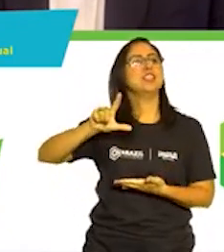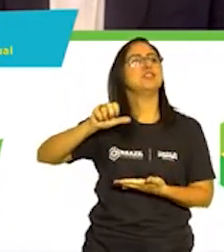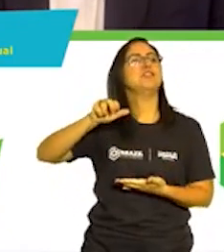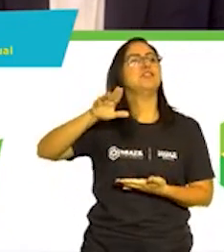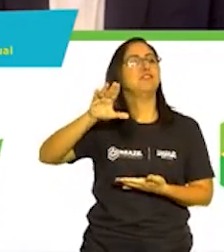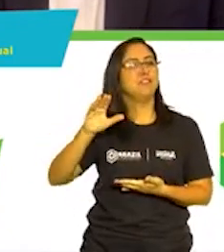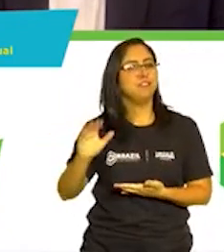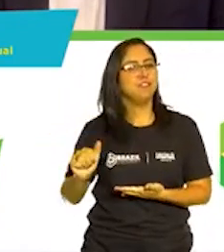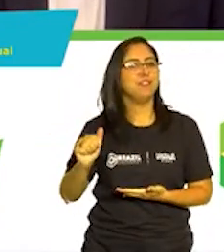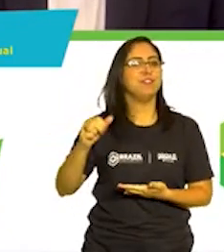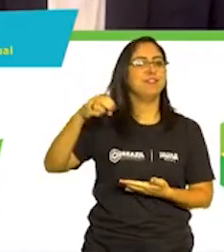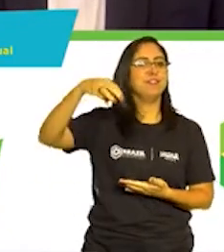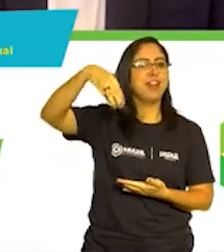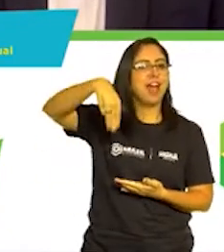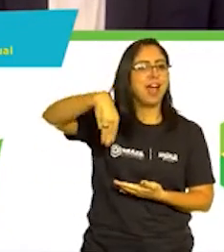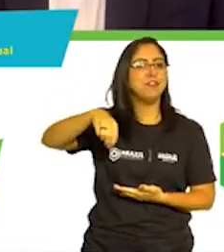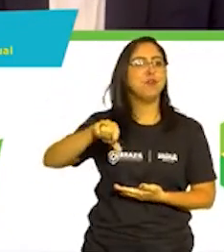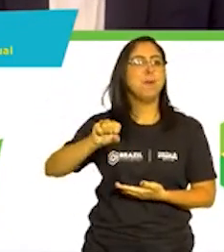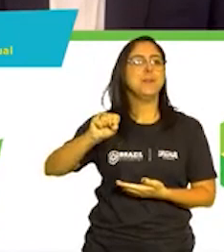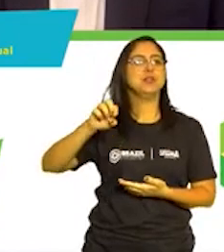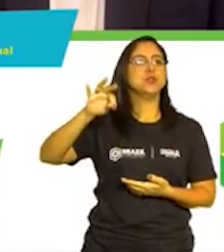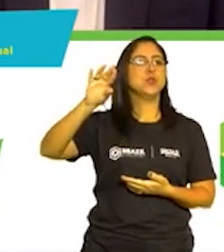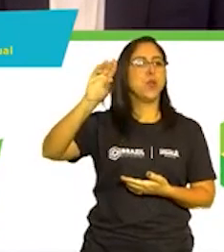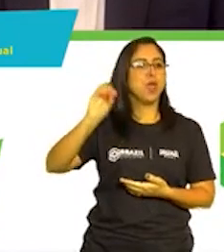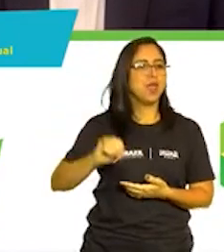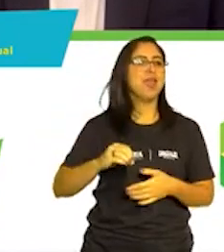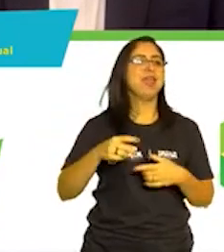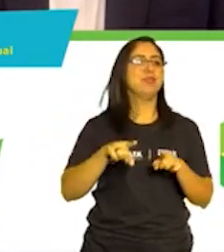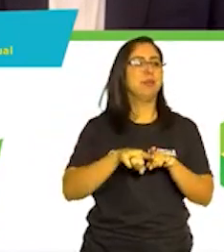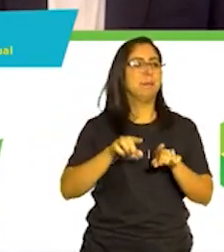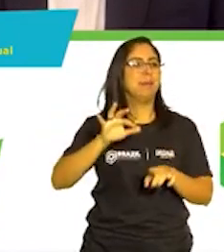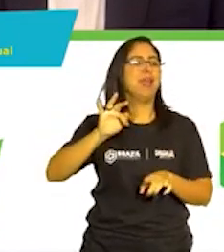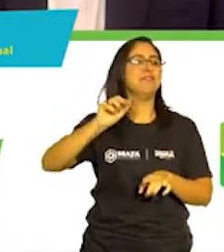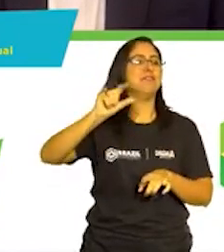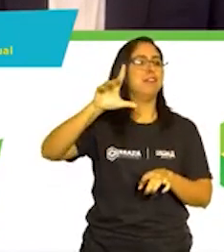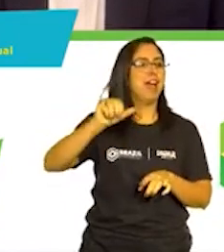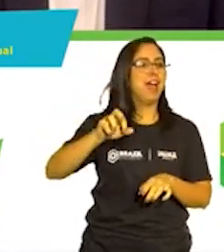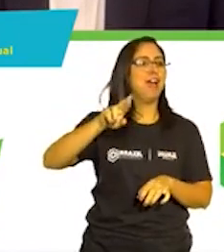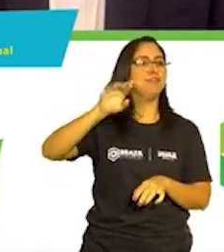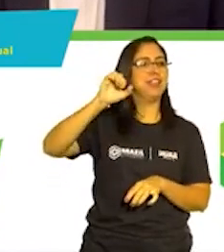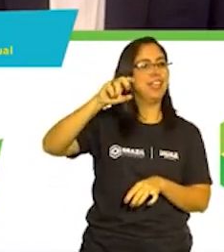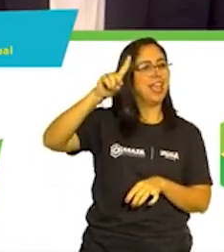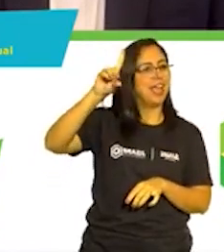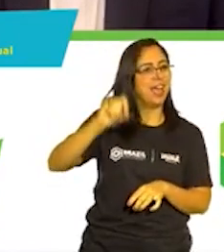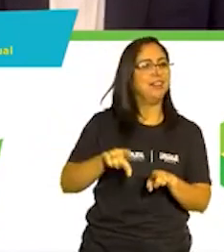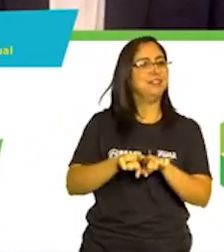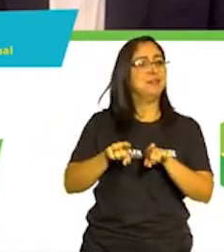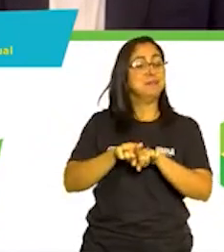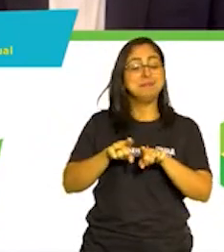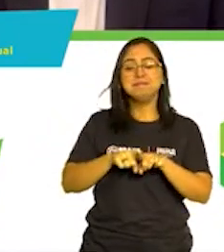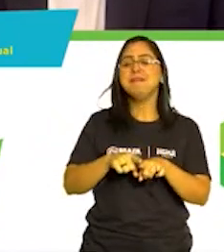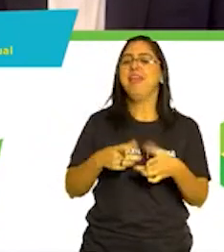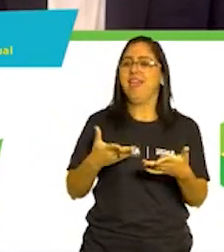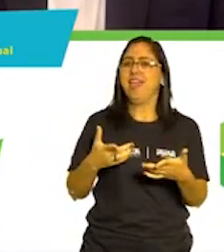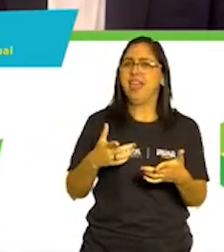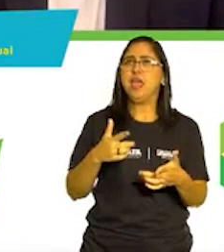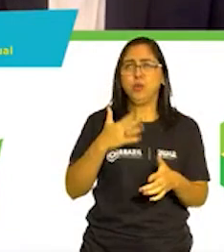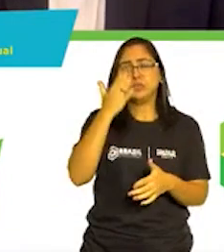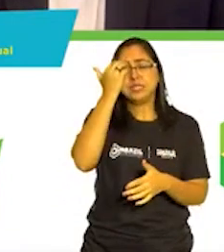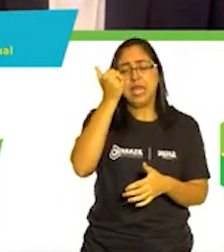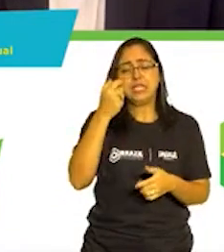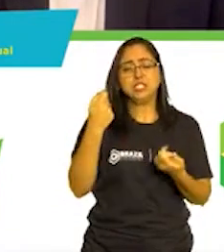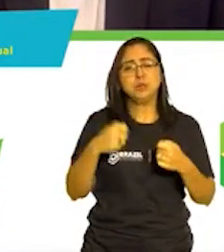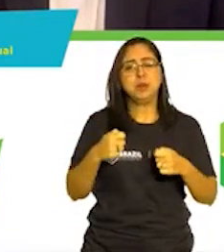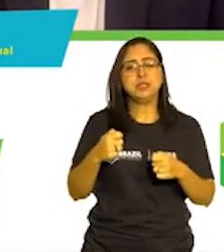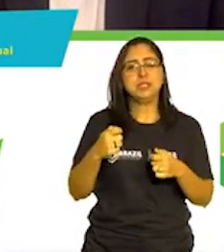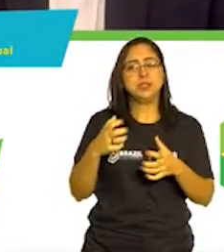Landau, enormes contribuições. O Brasil vai ter que retomar debates que tinham, que